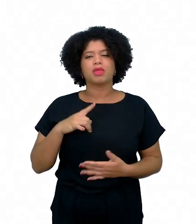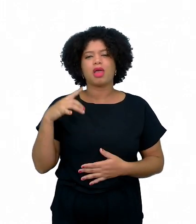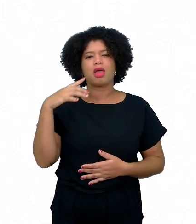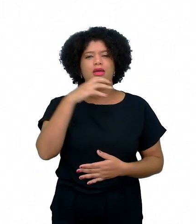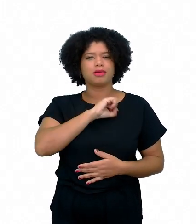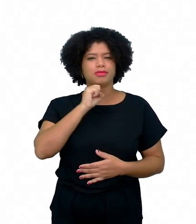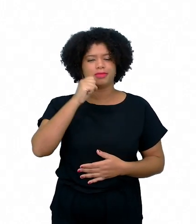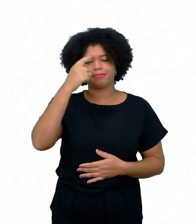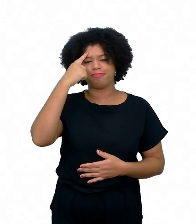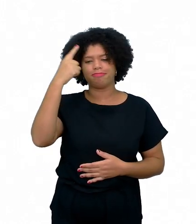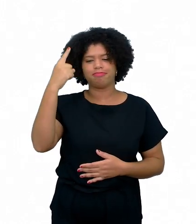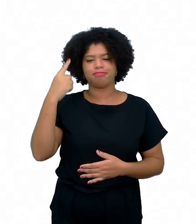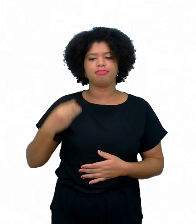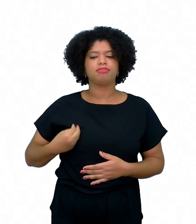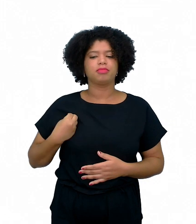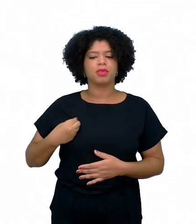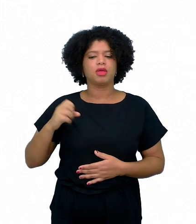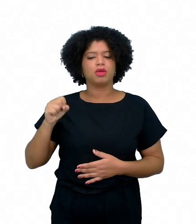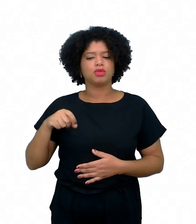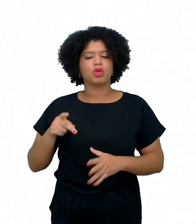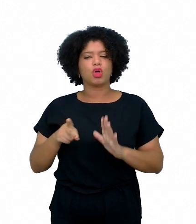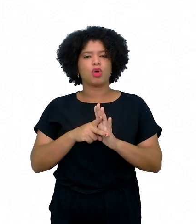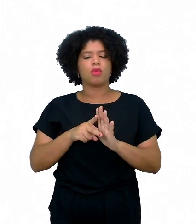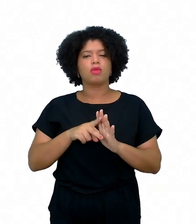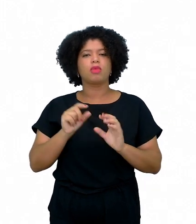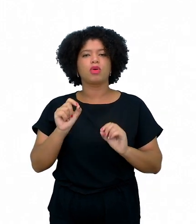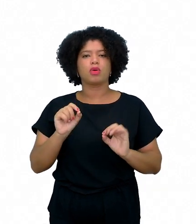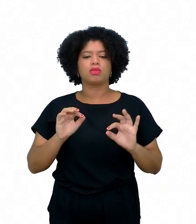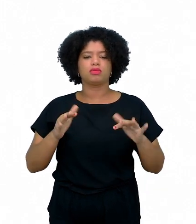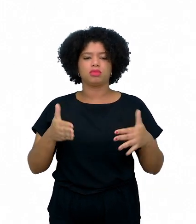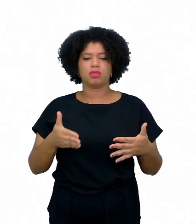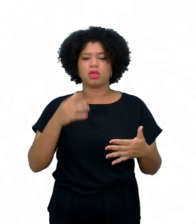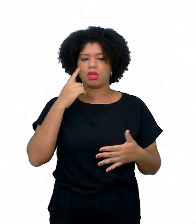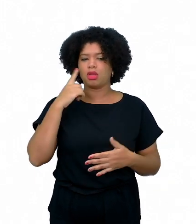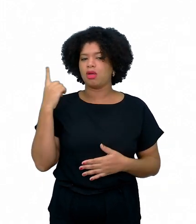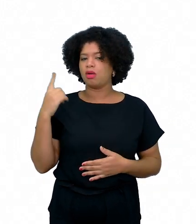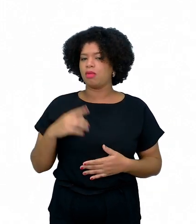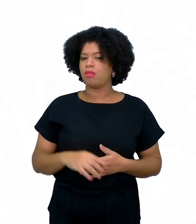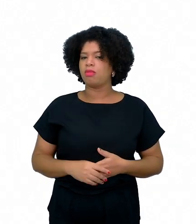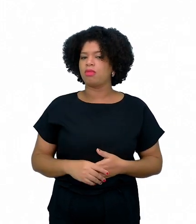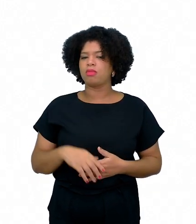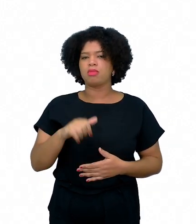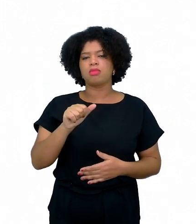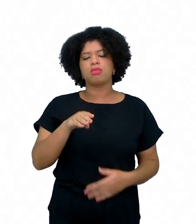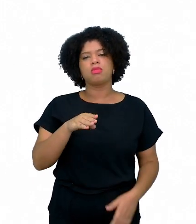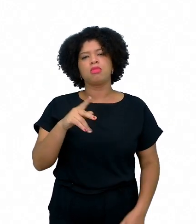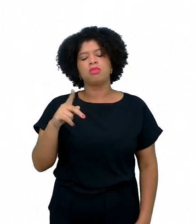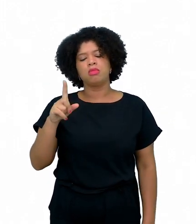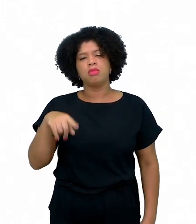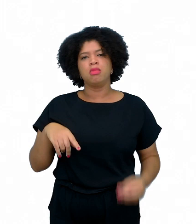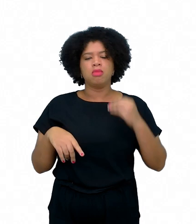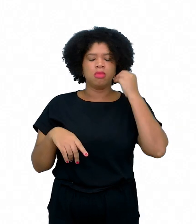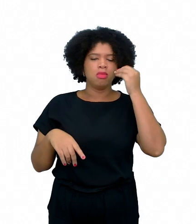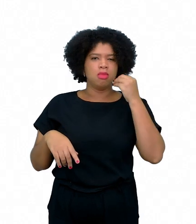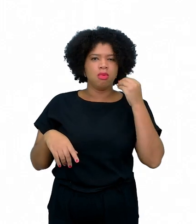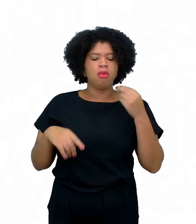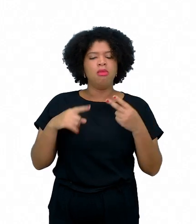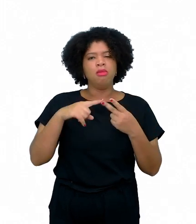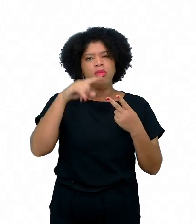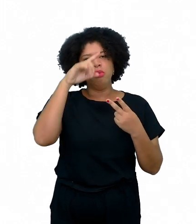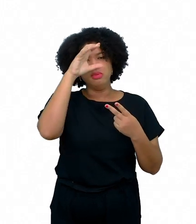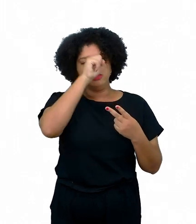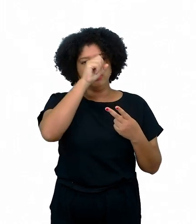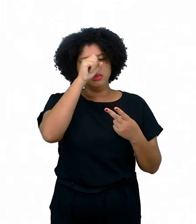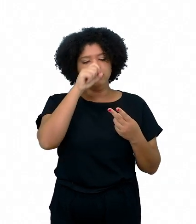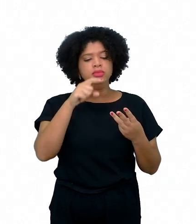breve ideia, né, desse trabalho com a ABP, que a gente chama experiência em aprendizagem baseada